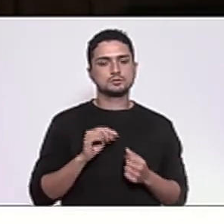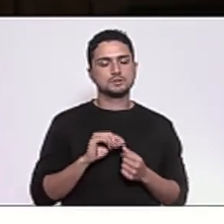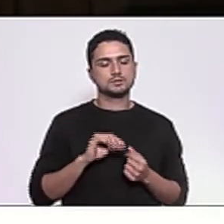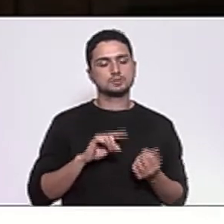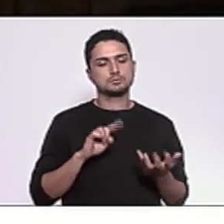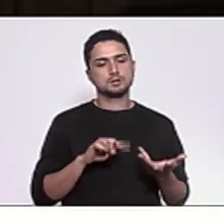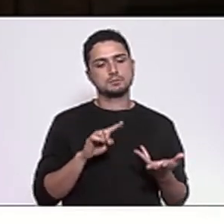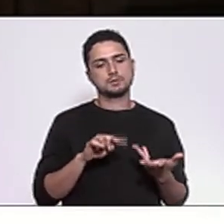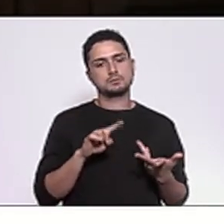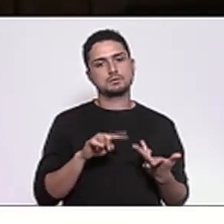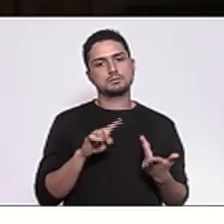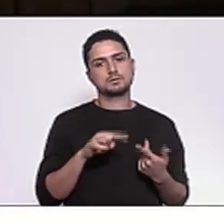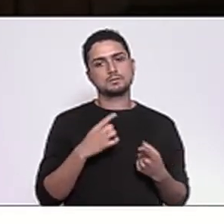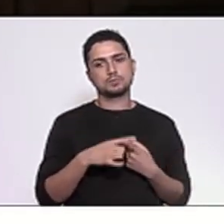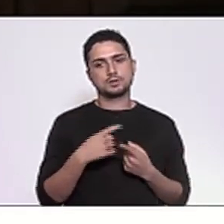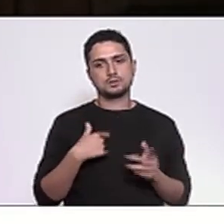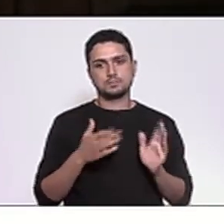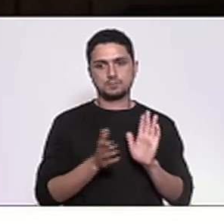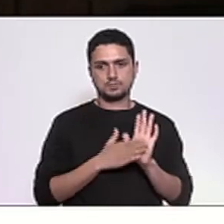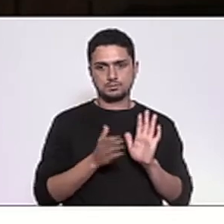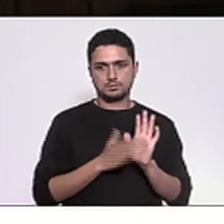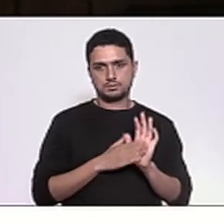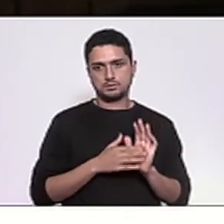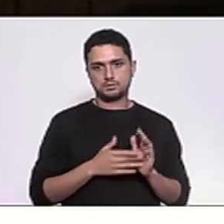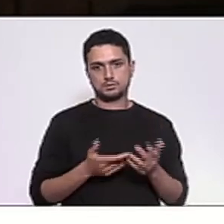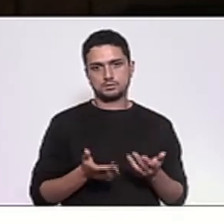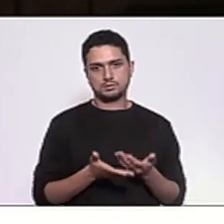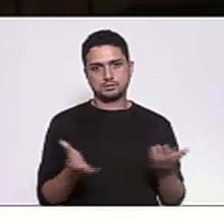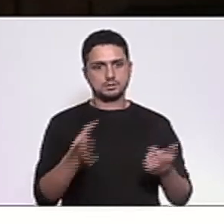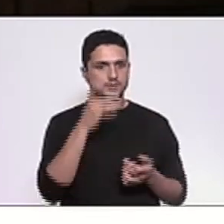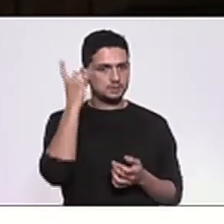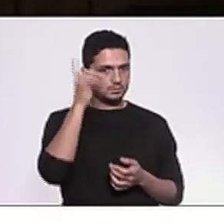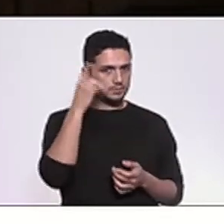colocação porque vou propor aos